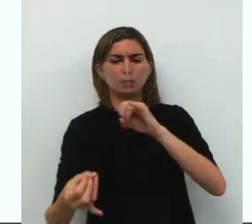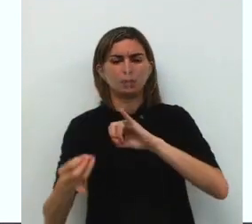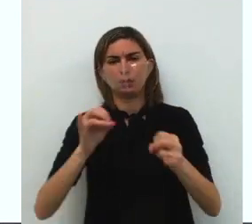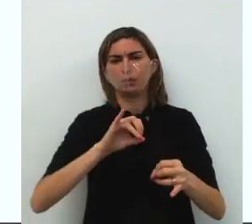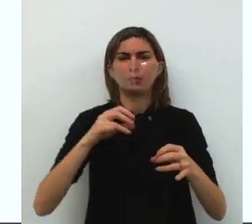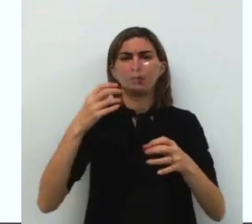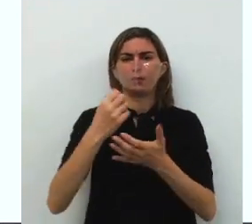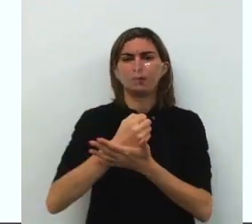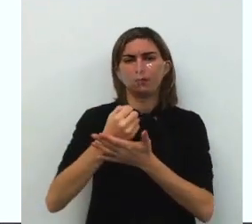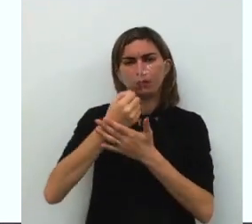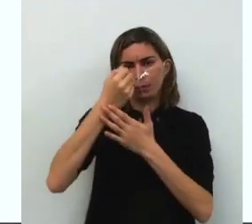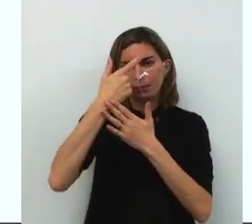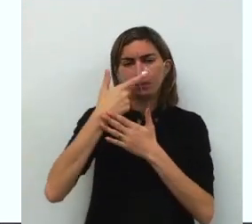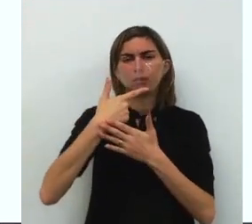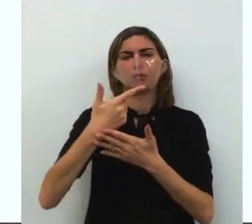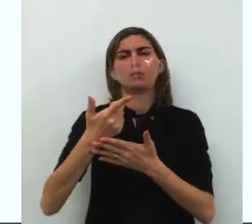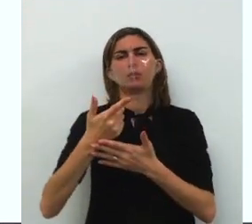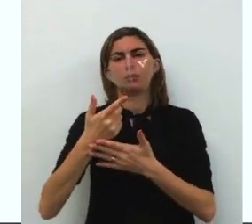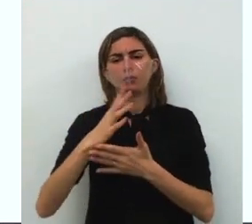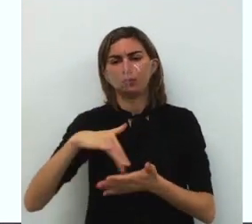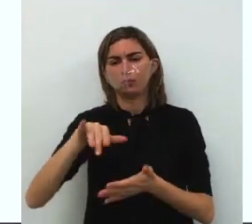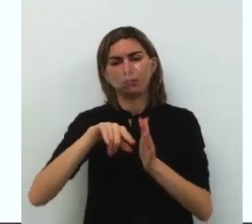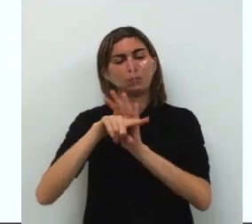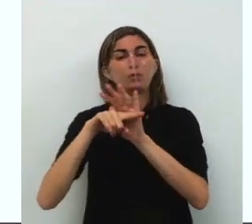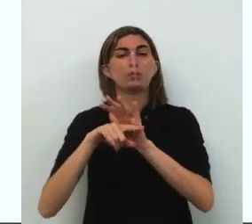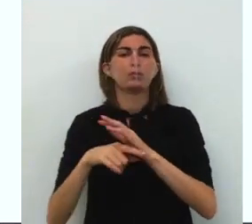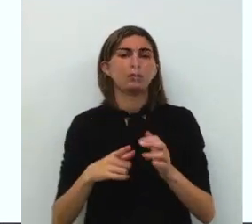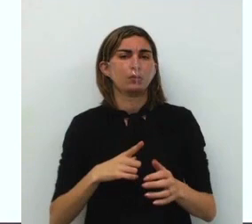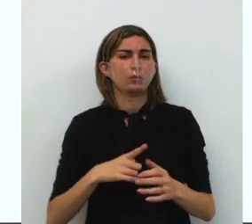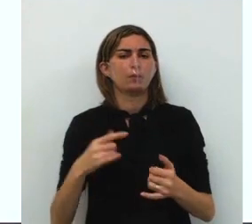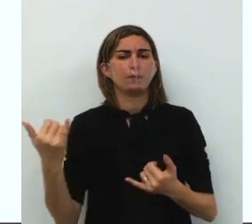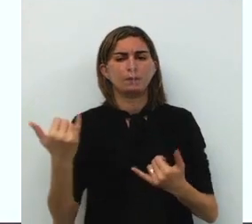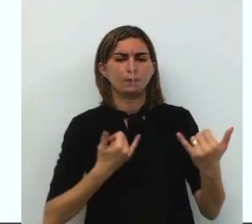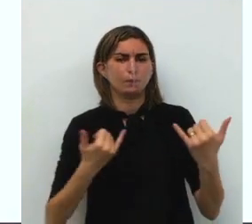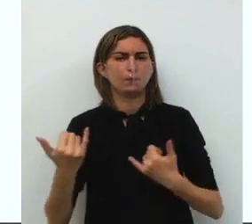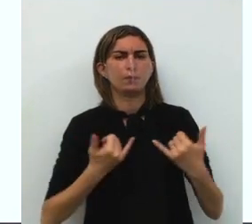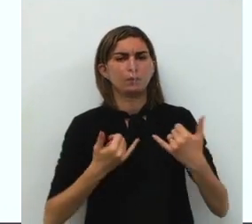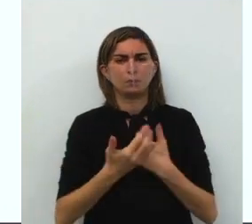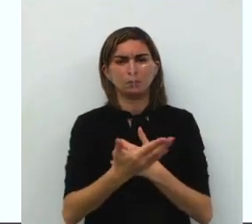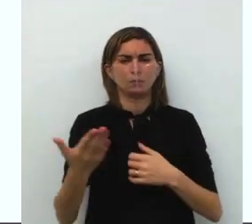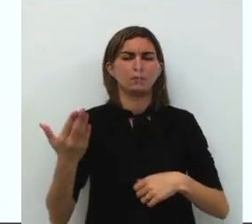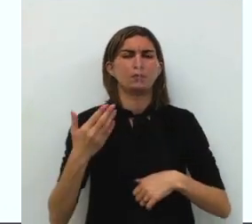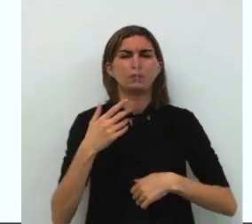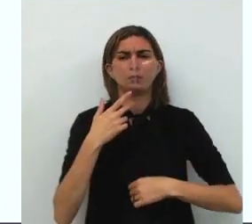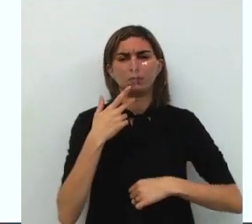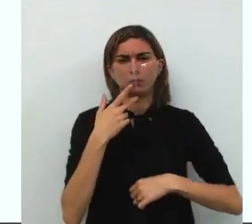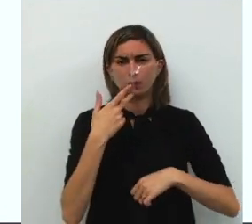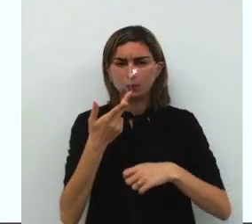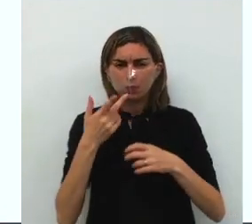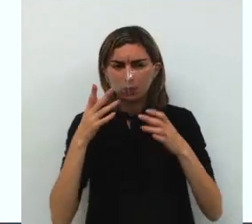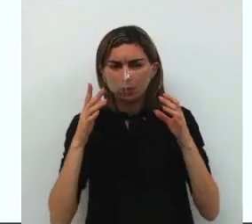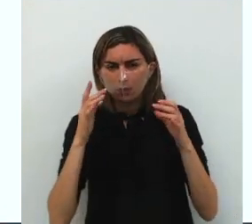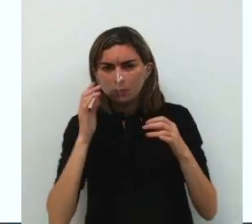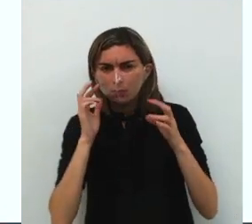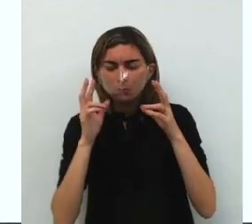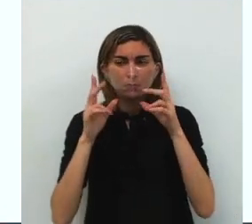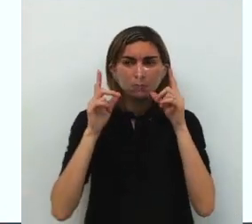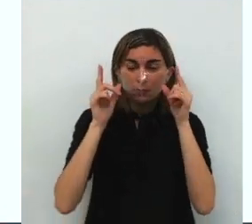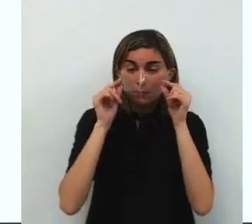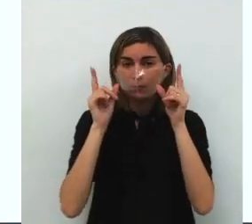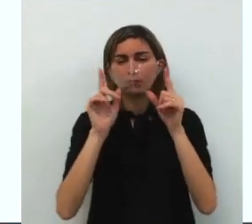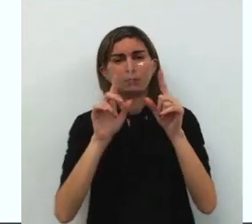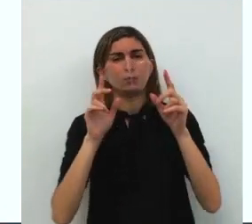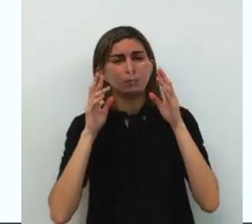aquele farmacêutico envolvido na pesquisa, ele o quê? Tem muita informação que você vai ficar lá, de olho grudado, nem